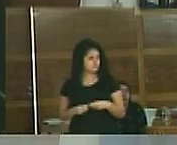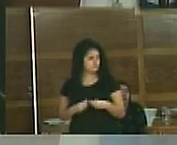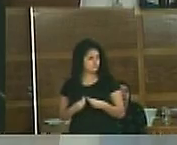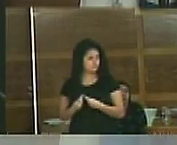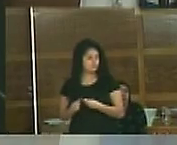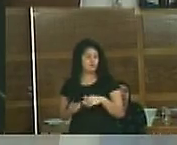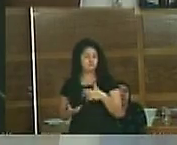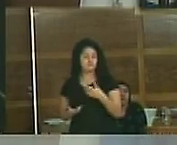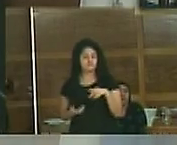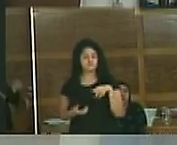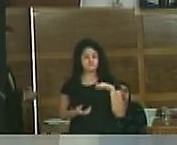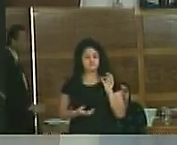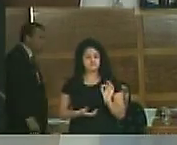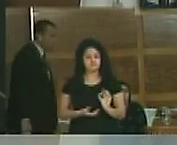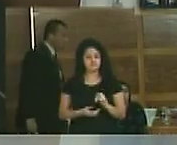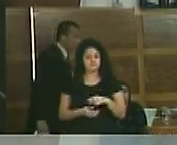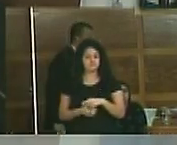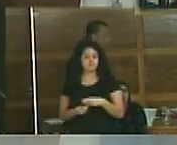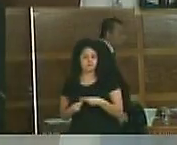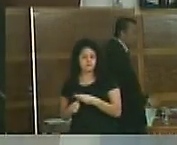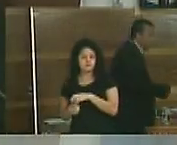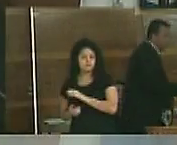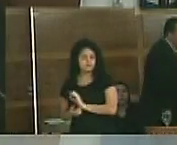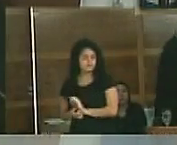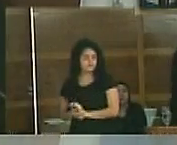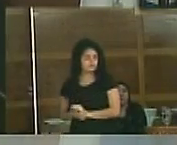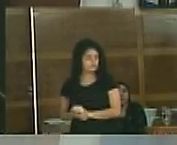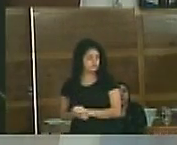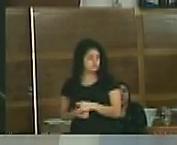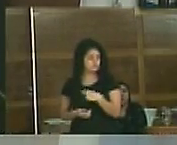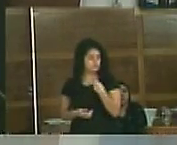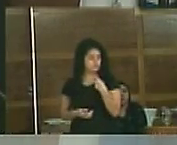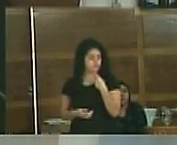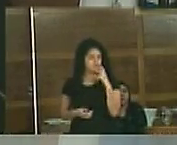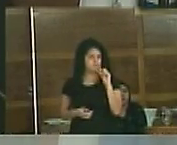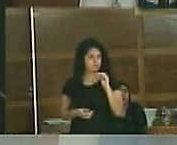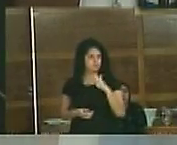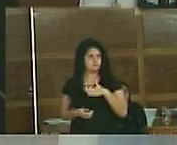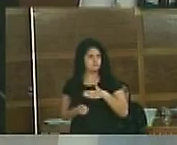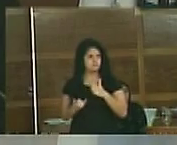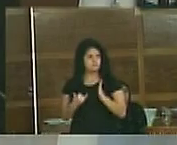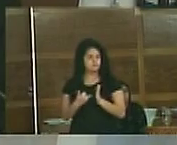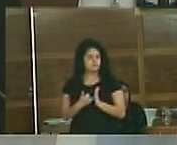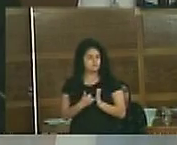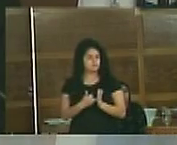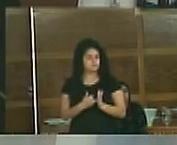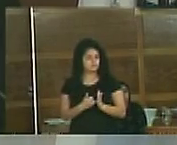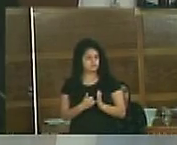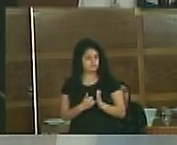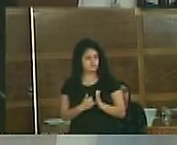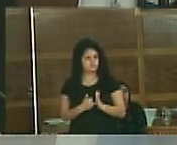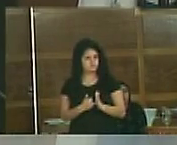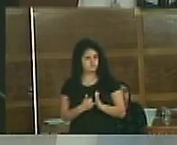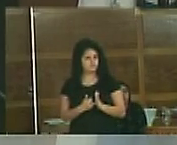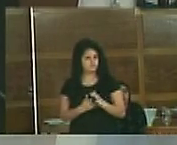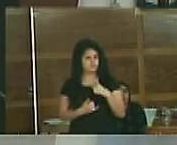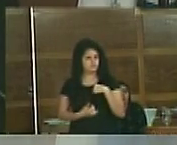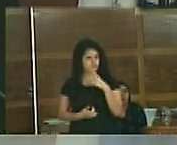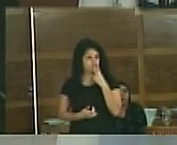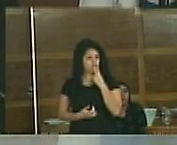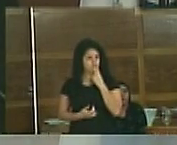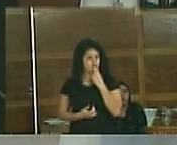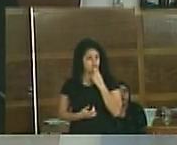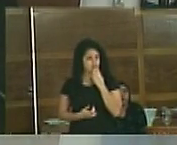César o que é de César. Bom, vou falar aqui um pouquinho das minhas indicações. Eu estou pedindo